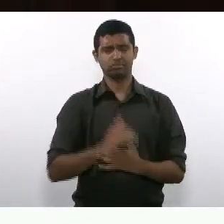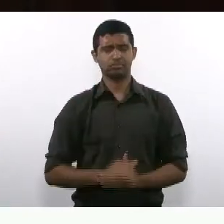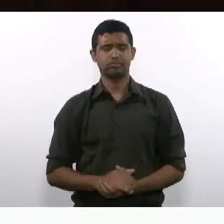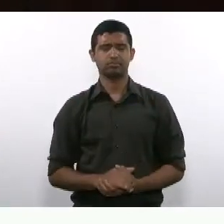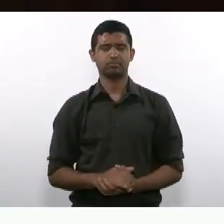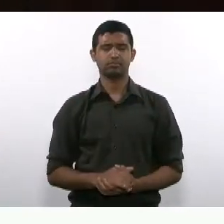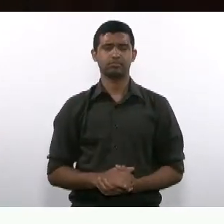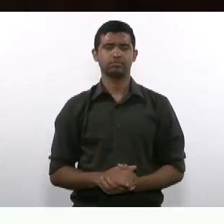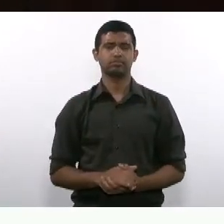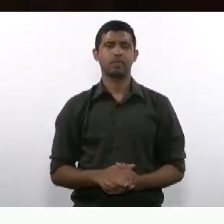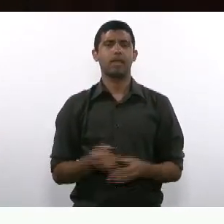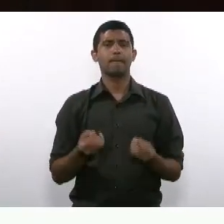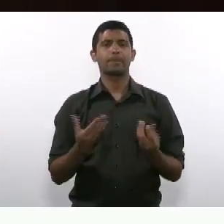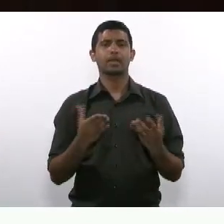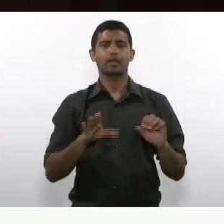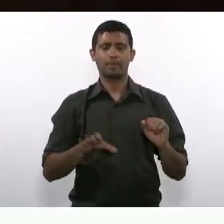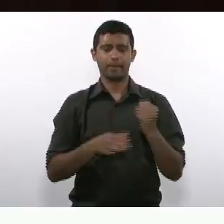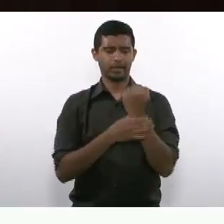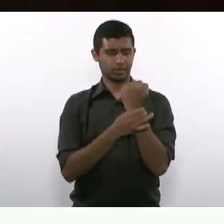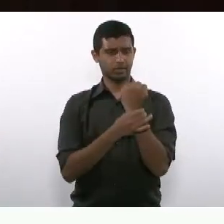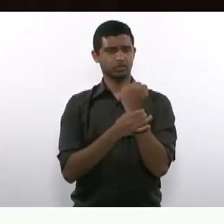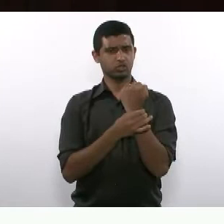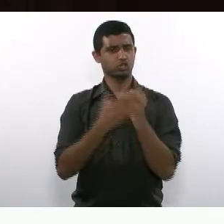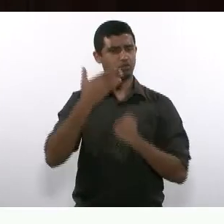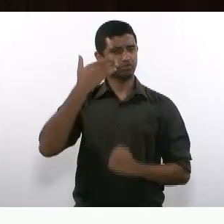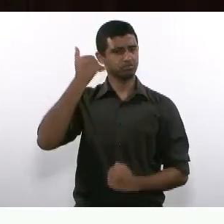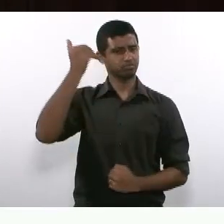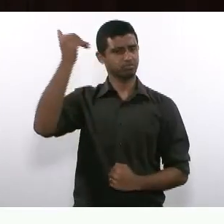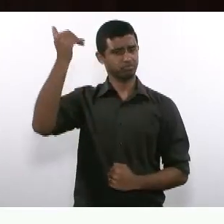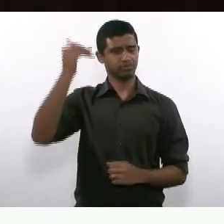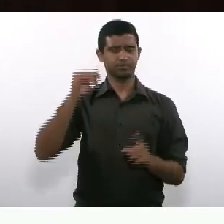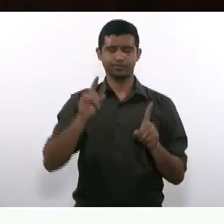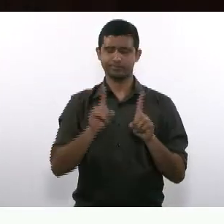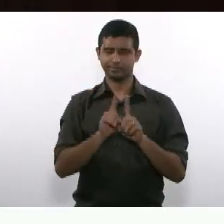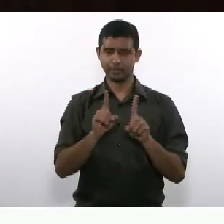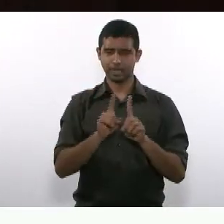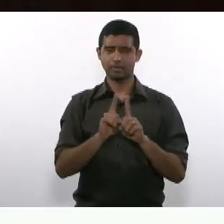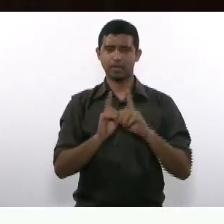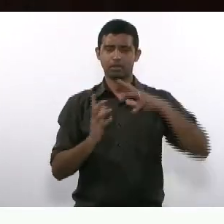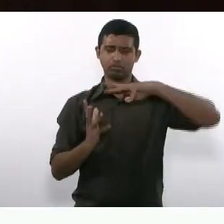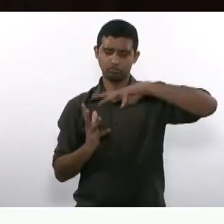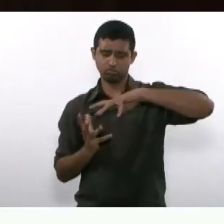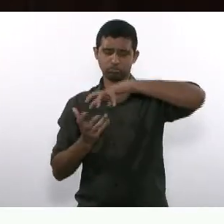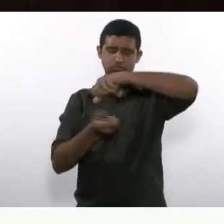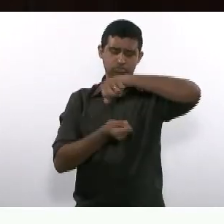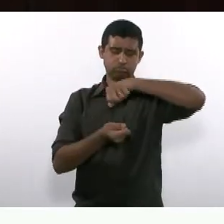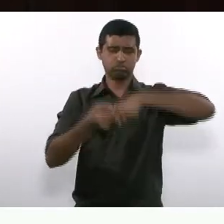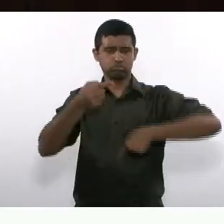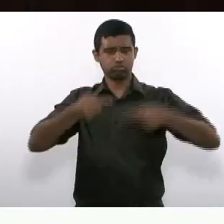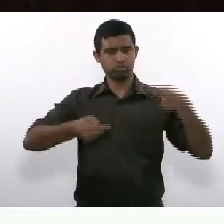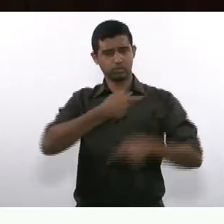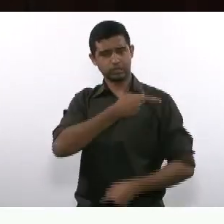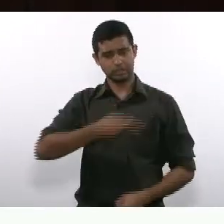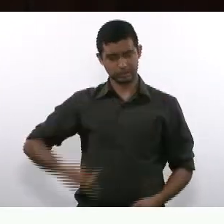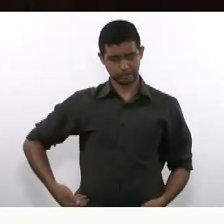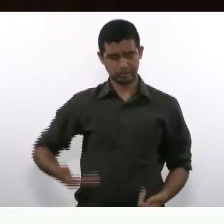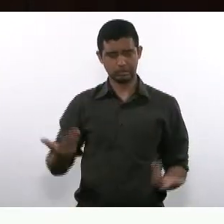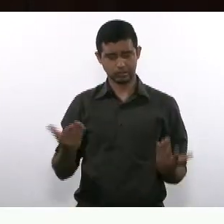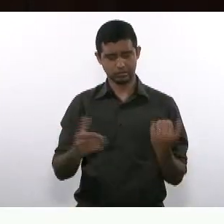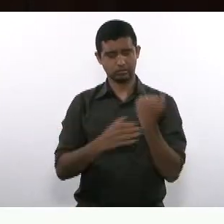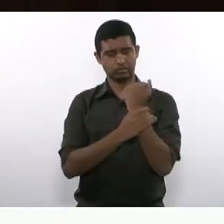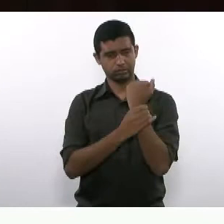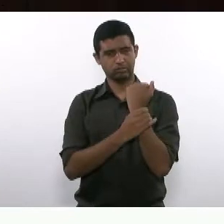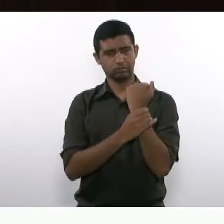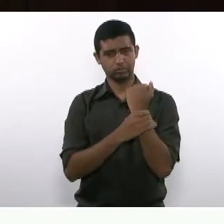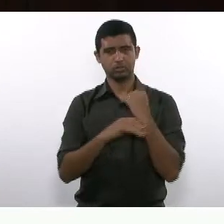inclusive para garantir o sucesso e a sustentabilidade das políticas de segurança pública, né, o